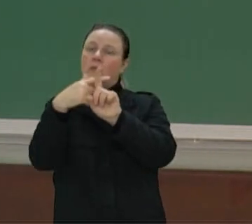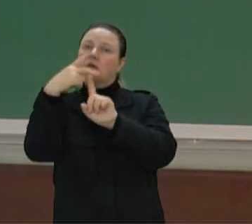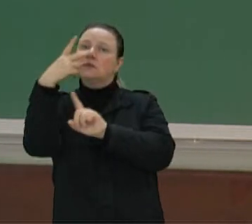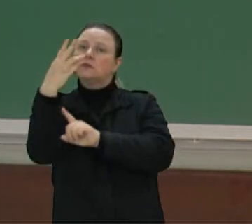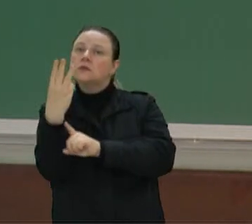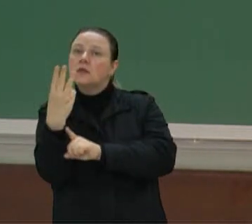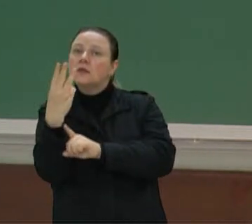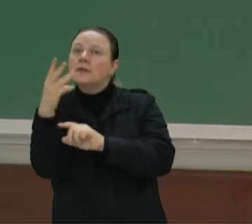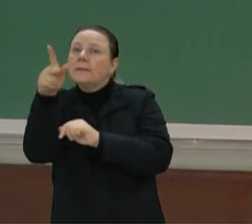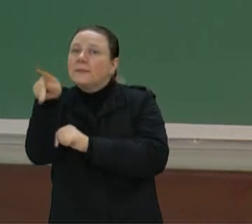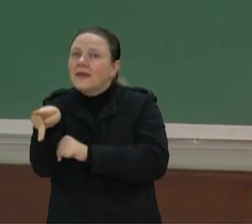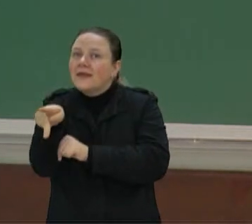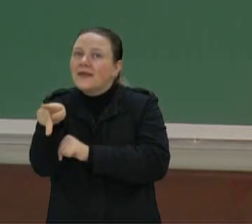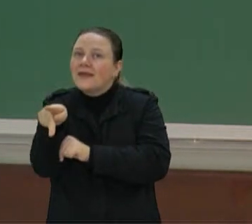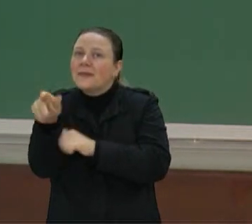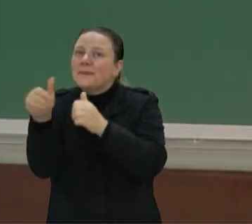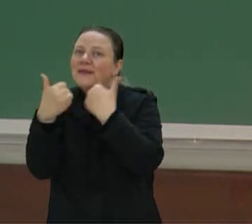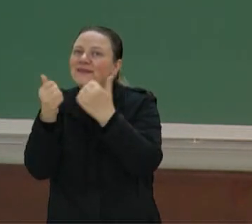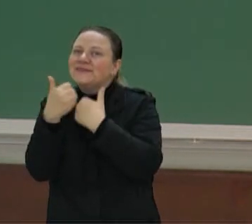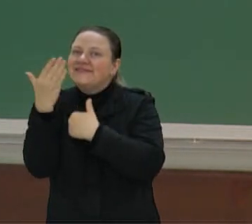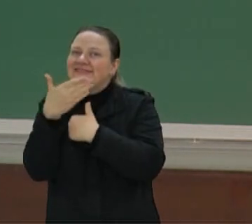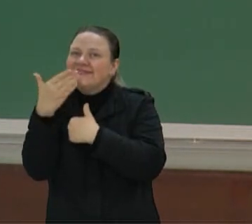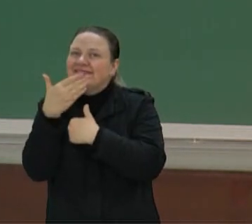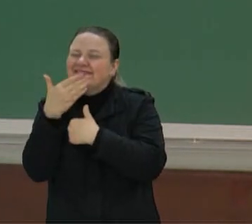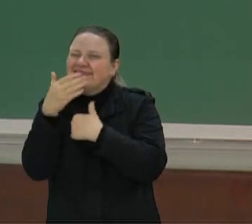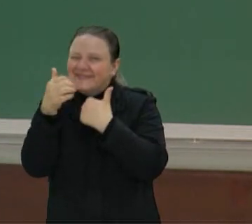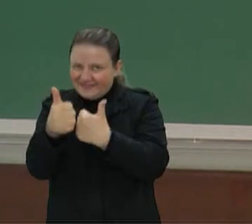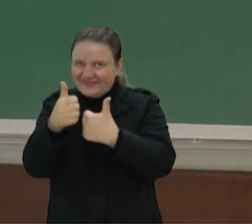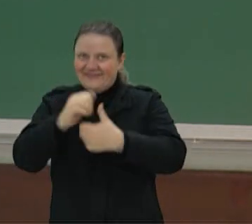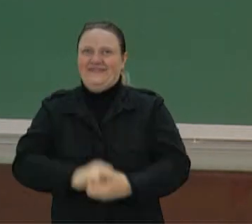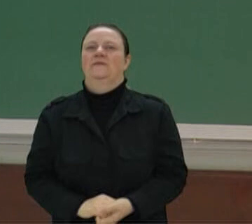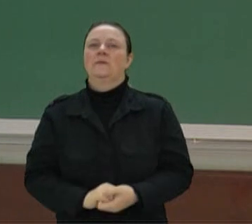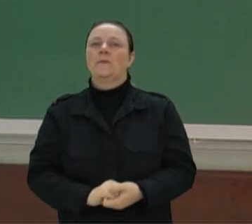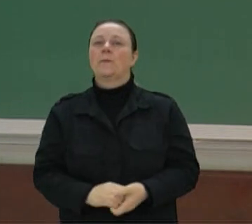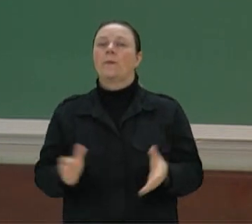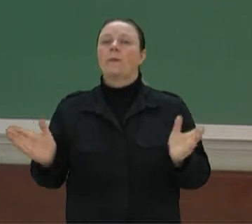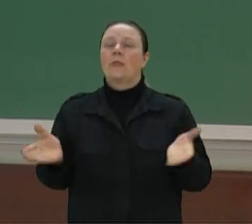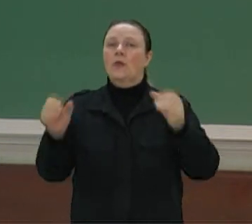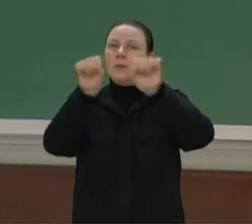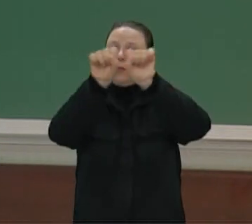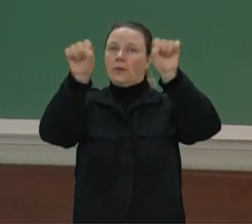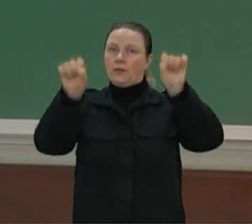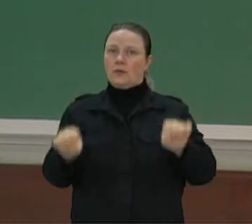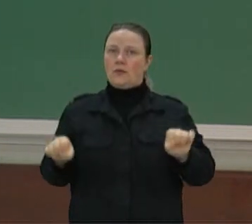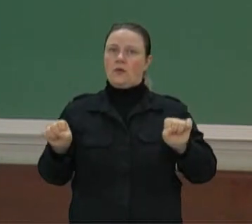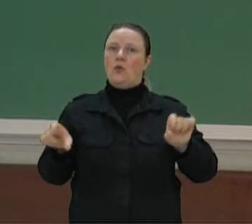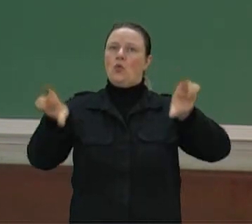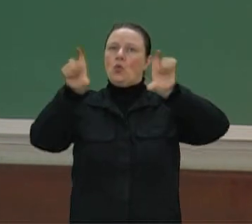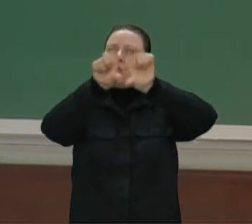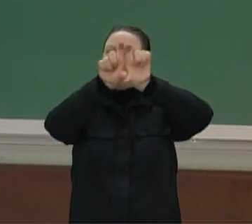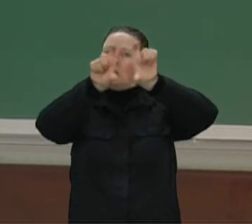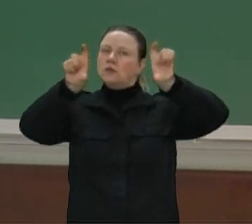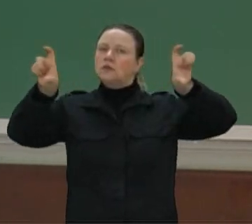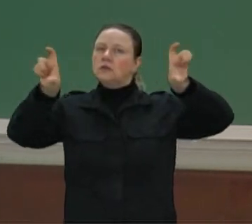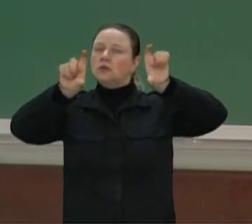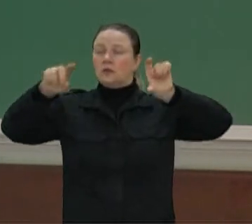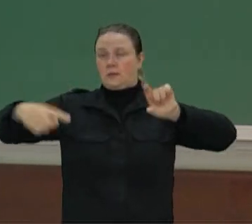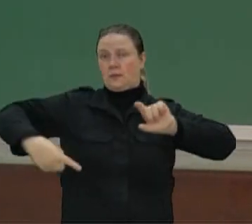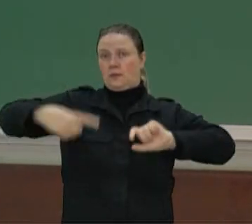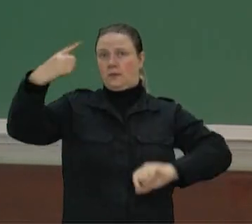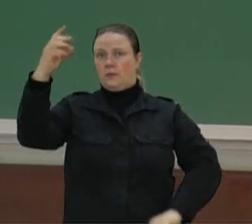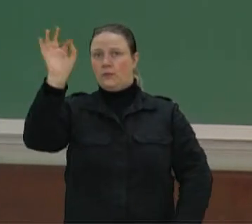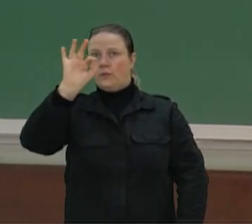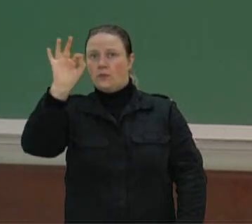mais 3P. Tudo bem? Essa é a ideia. Então vamos lá. O sistema de equações do primeiro grau que expressa a